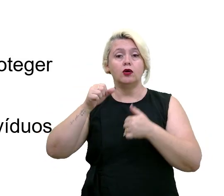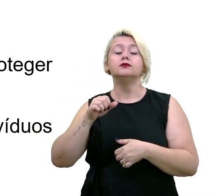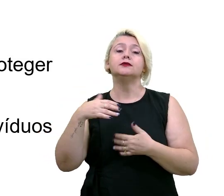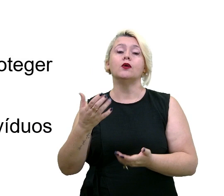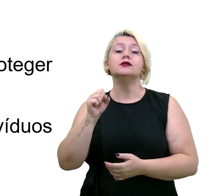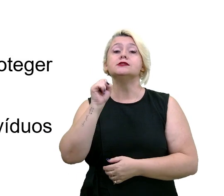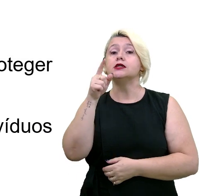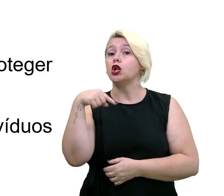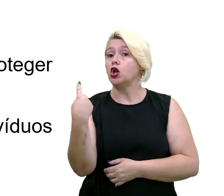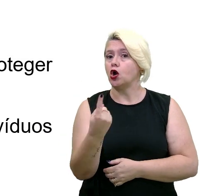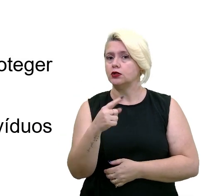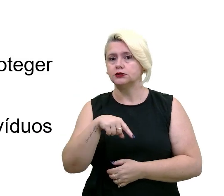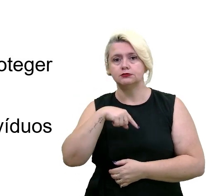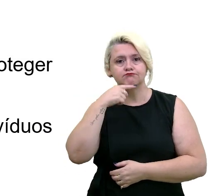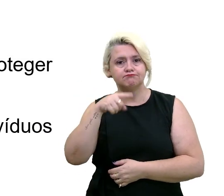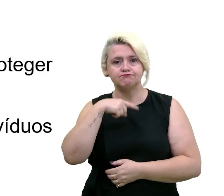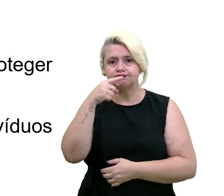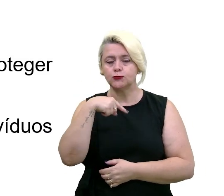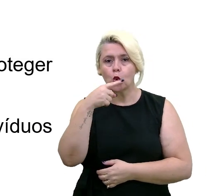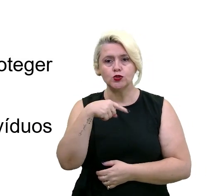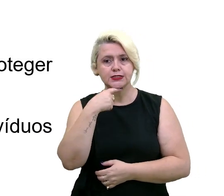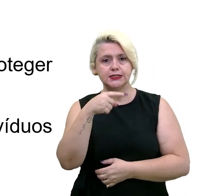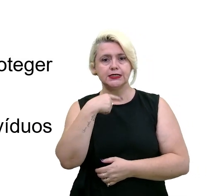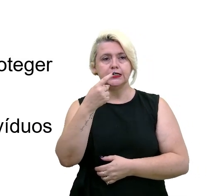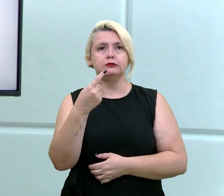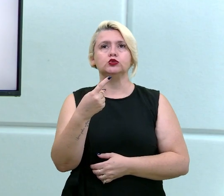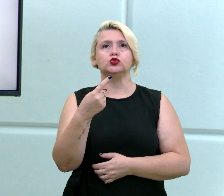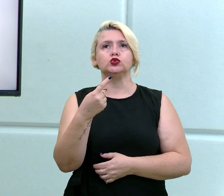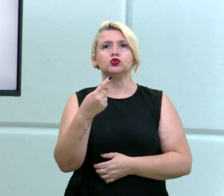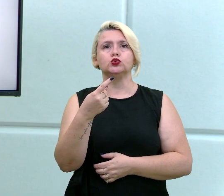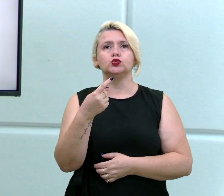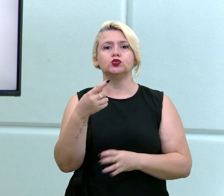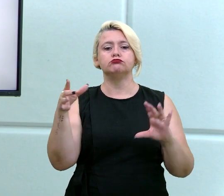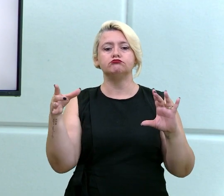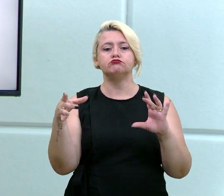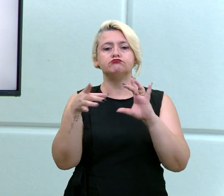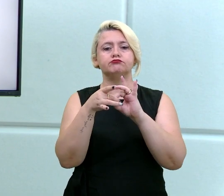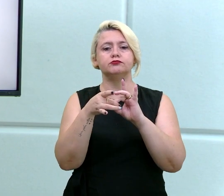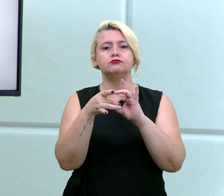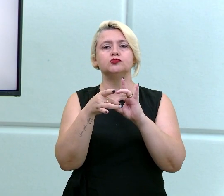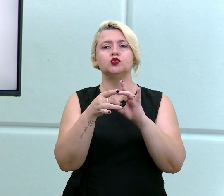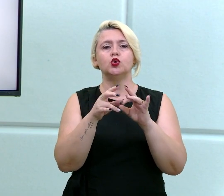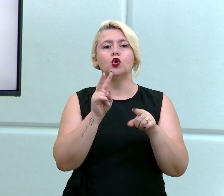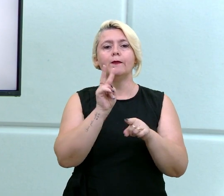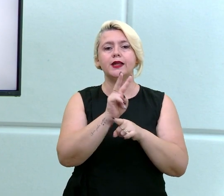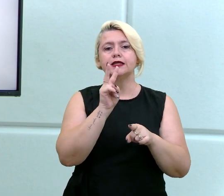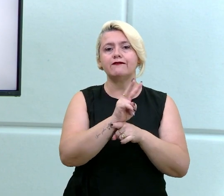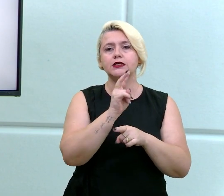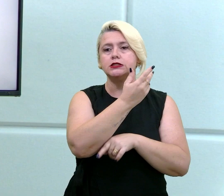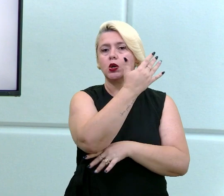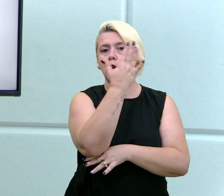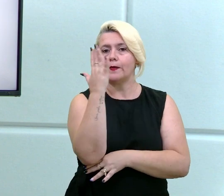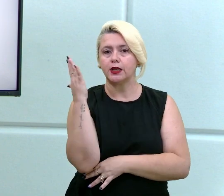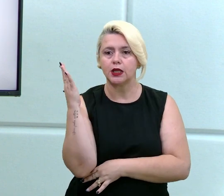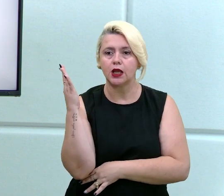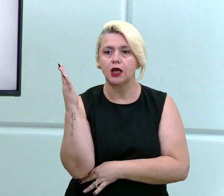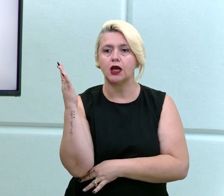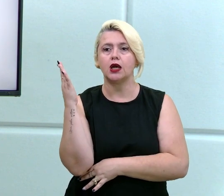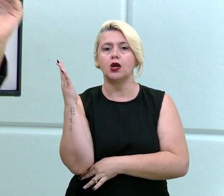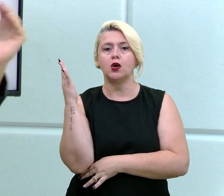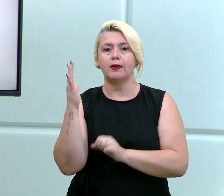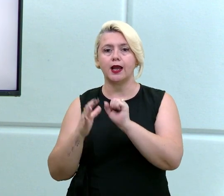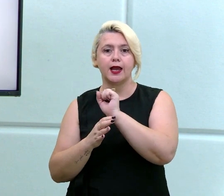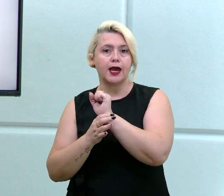não conseguimos trabalhar, né, conciliar a preservação ambiental